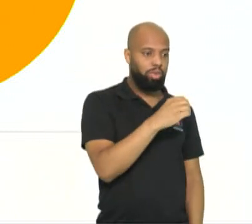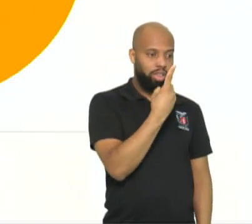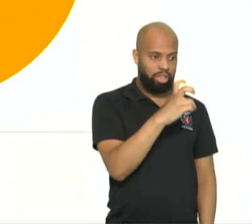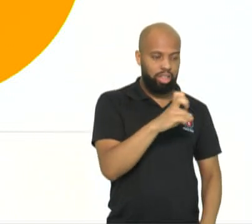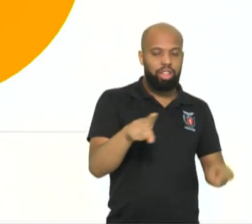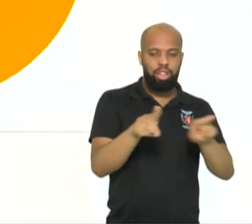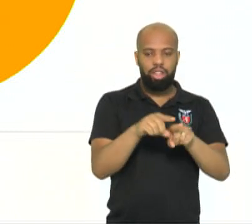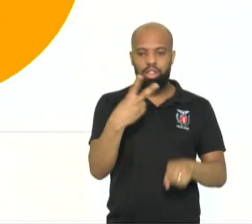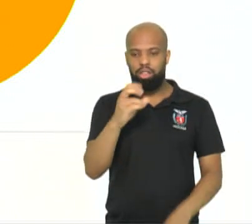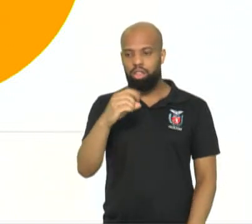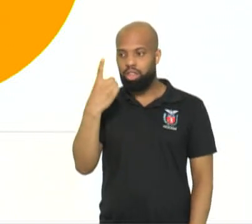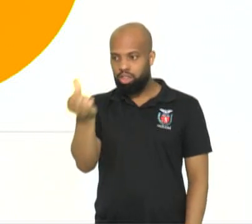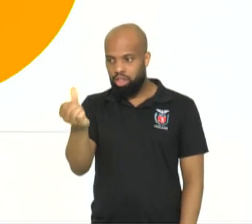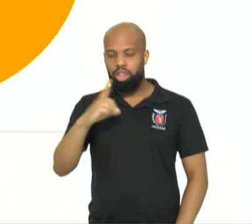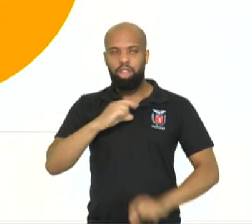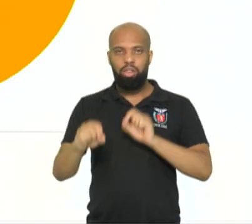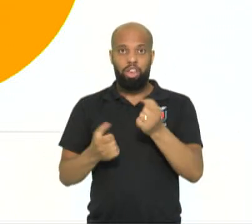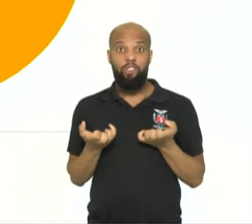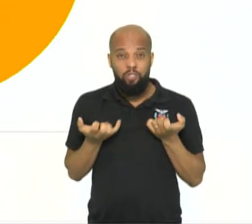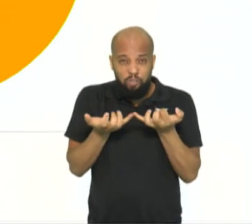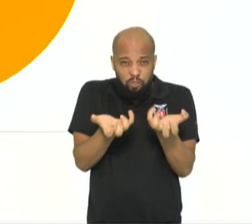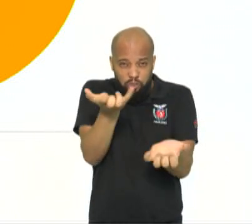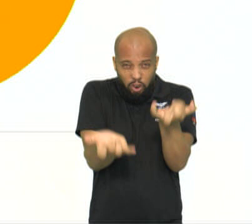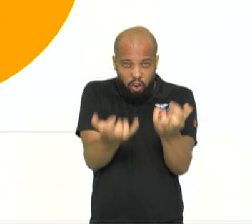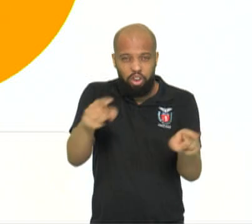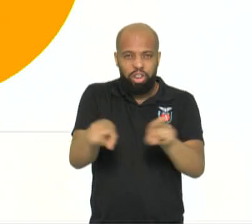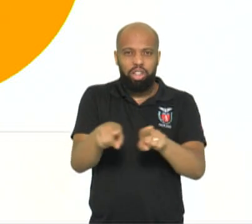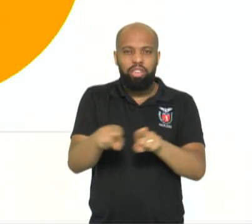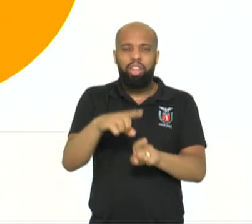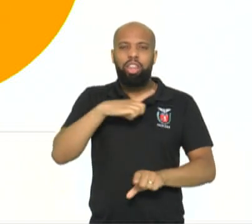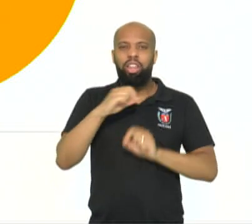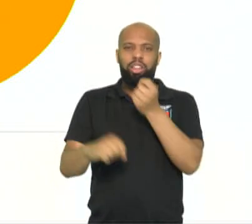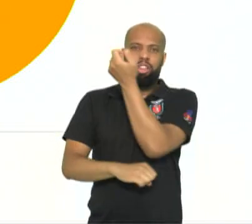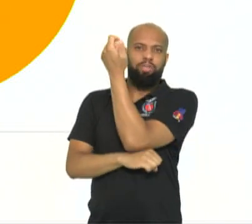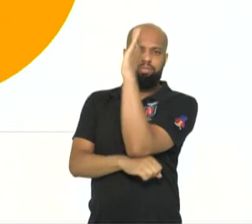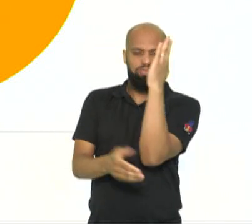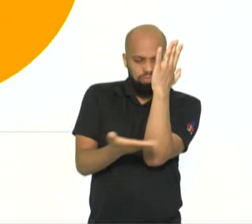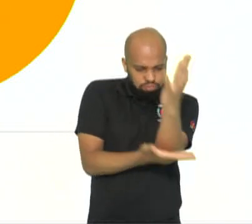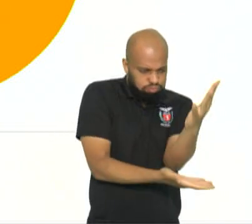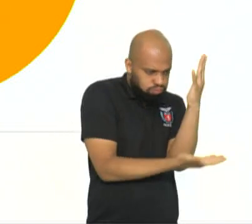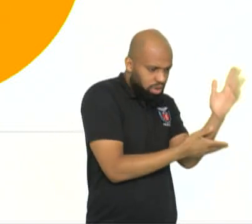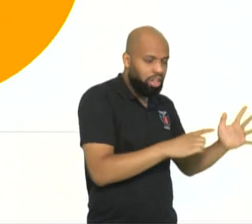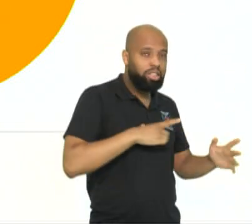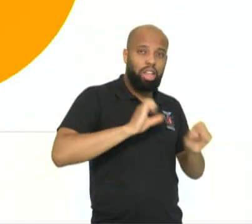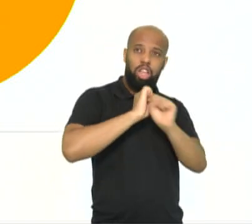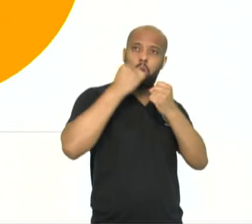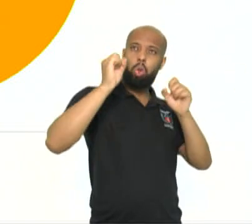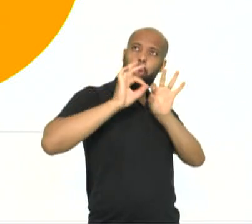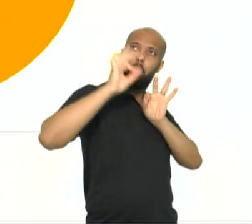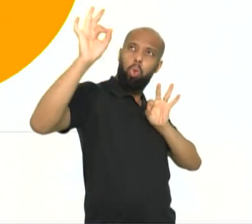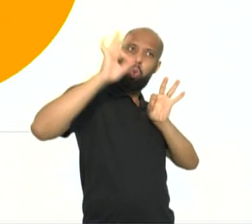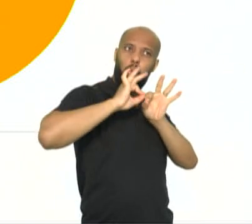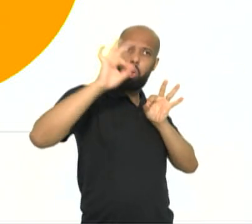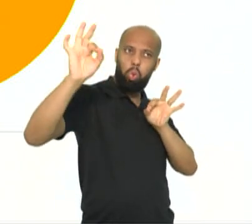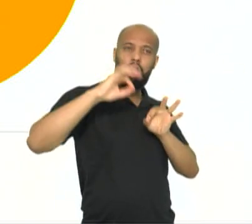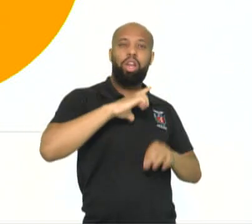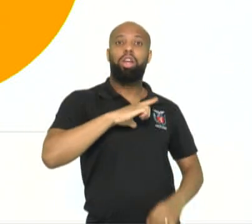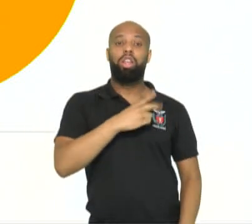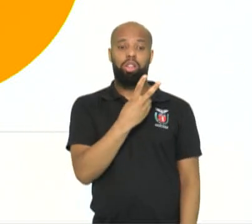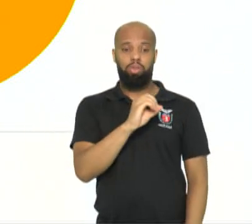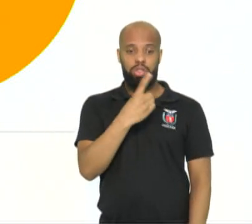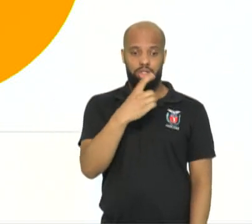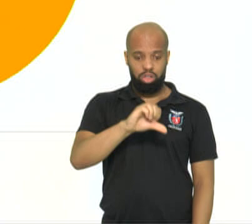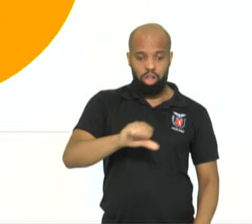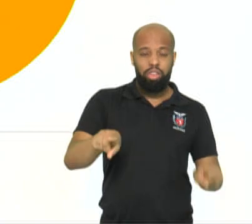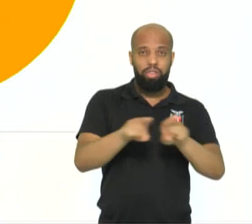tanto desmatamento quanto de queimada aqui, ó, tá mostrando ali 5.377 quilômetros quadrados. 2019, 2020,